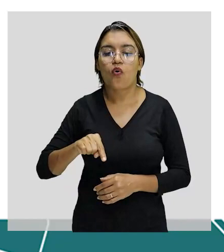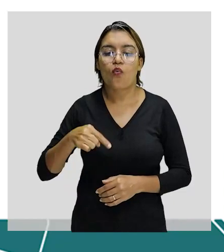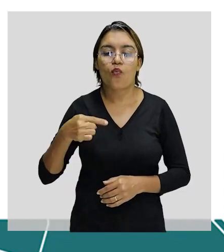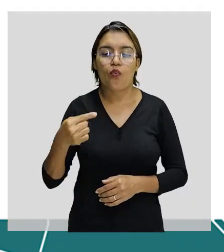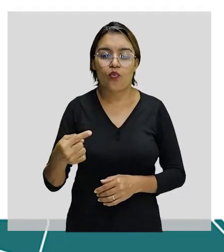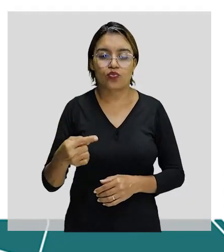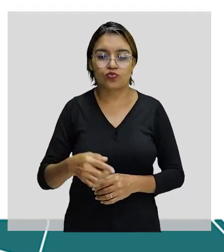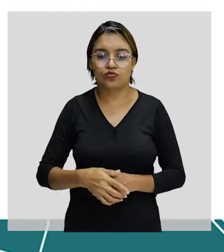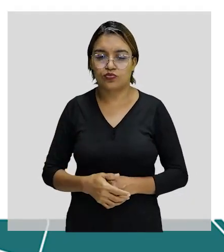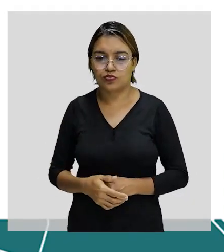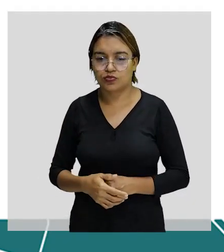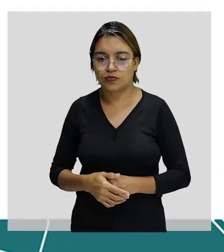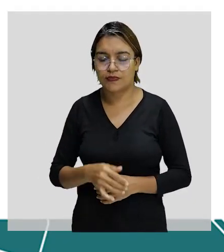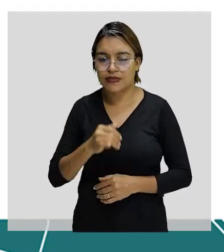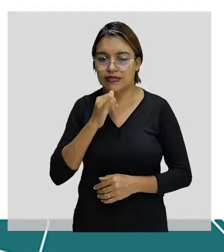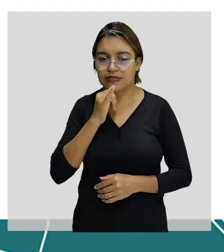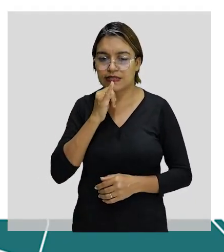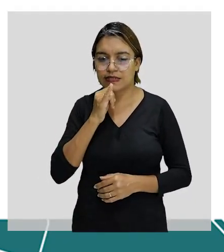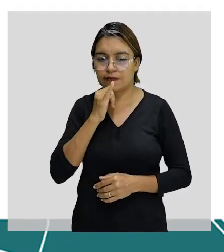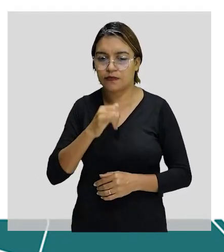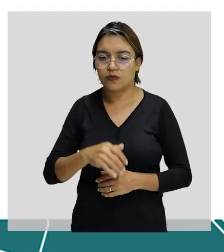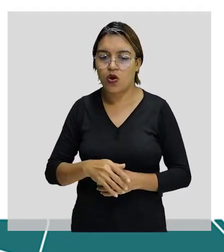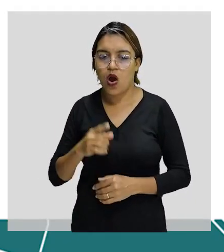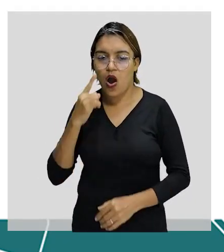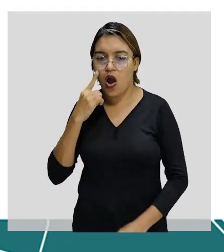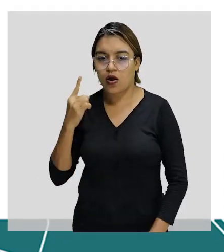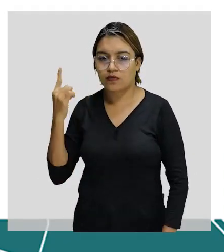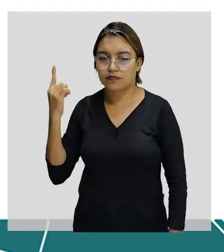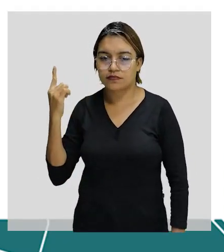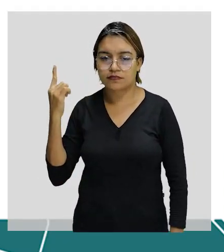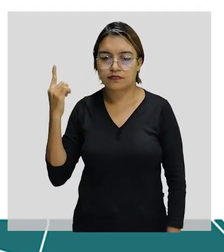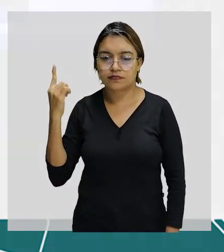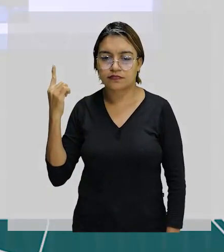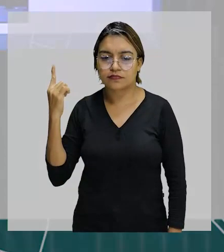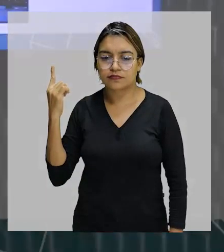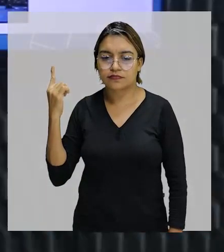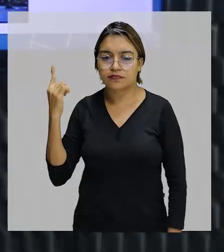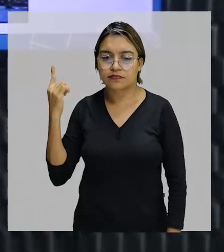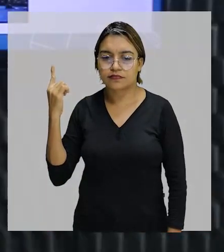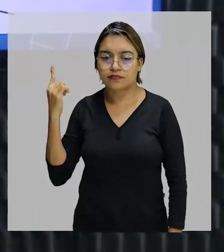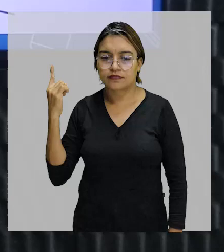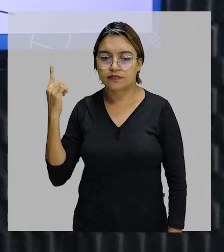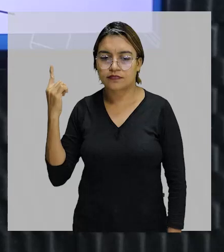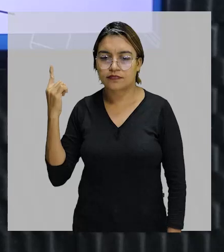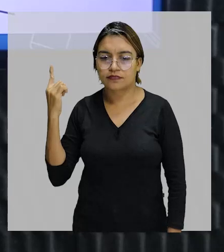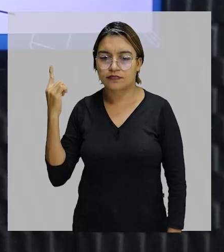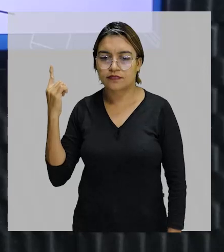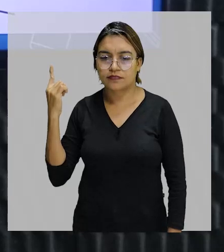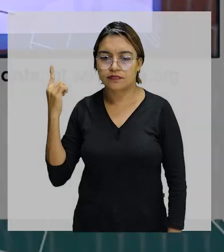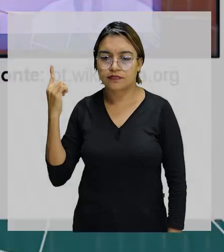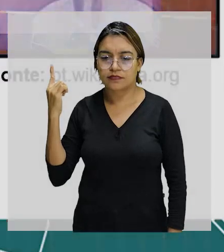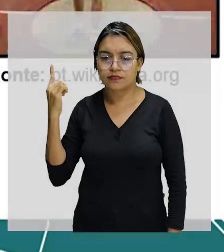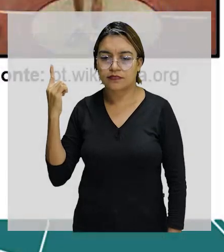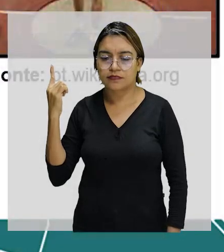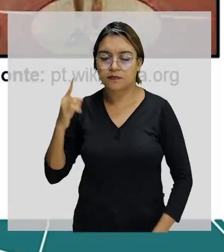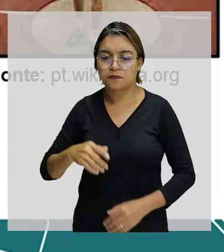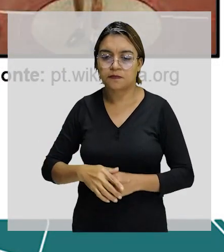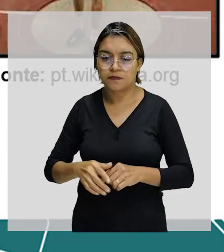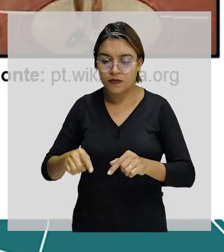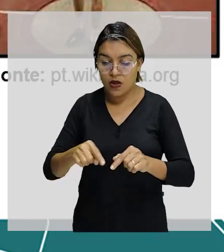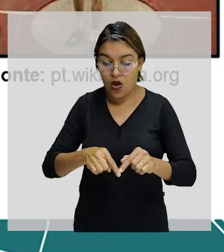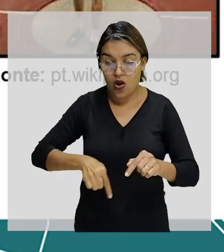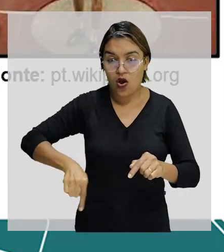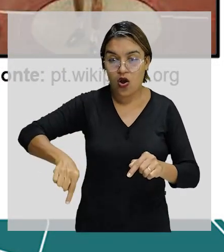martelo. É a mesma lógica do arremesso de peso. Lançar o martelo o mais distante possível, né? A área de lançamento é o